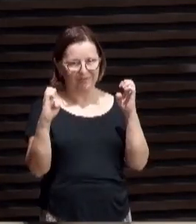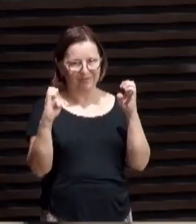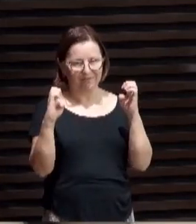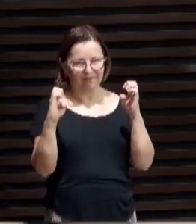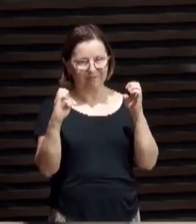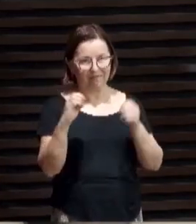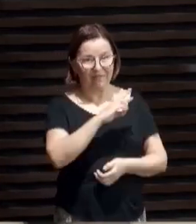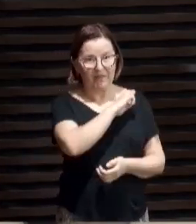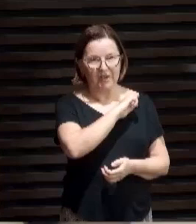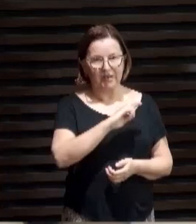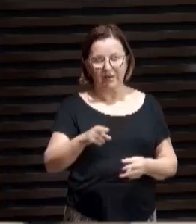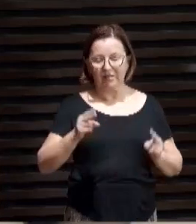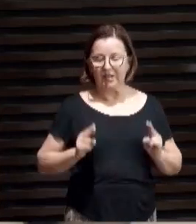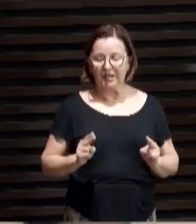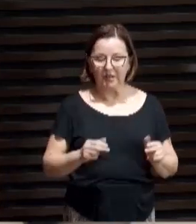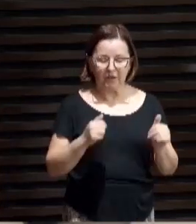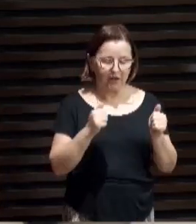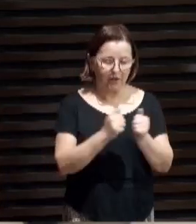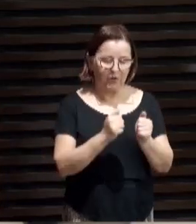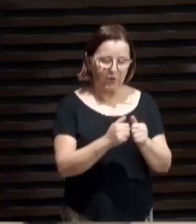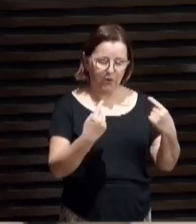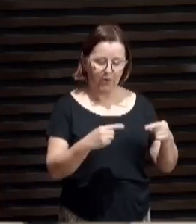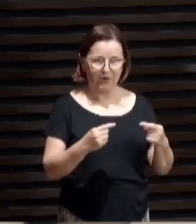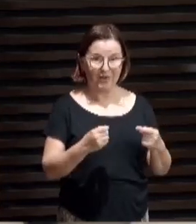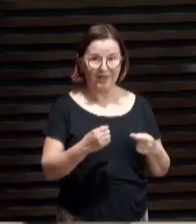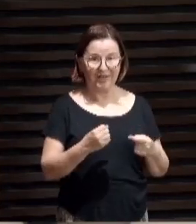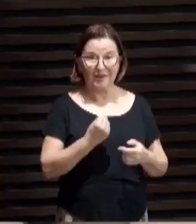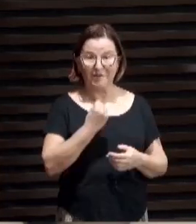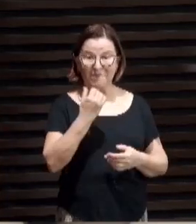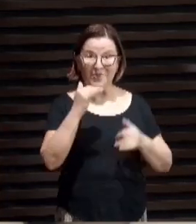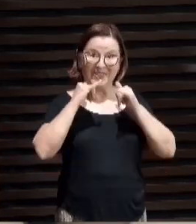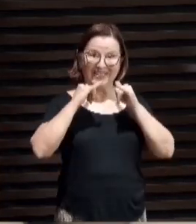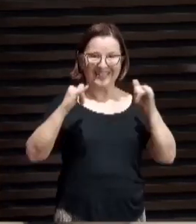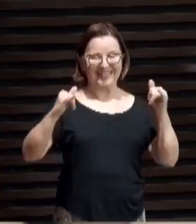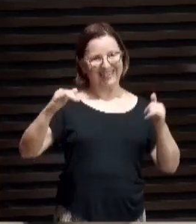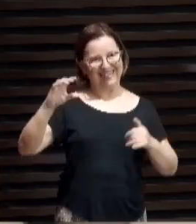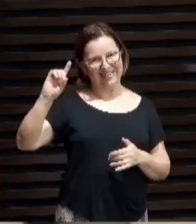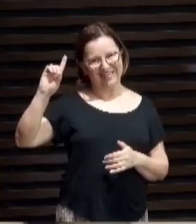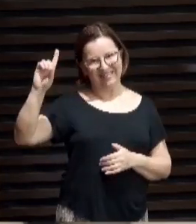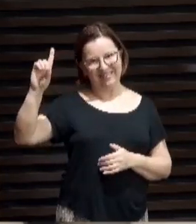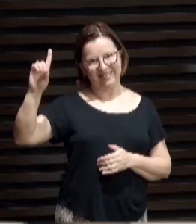A religião sempre perseguirá as boas novas de Cristo.